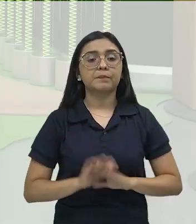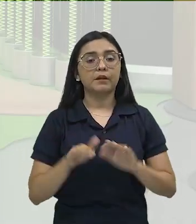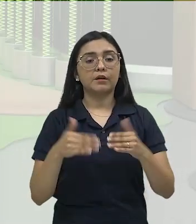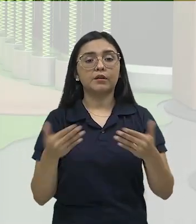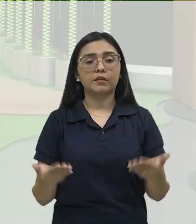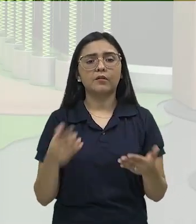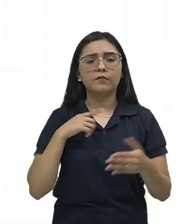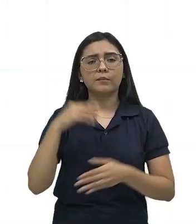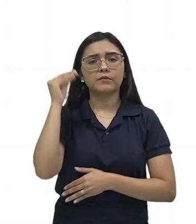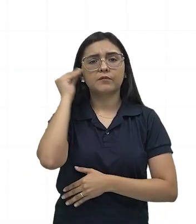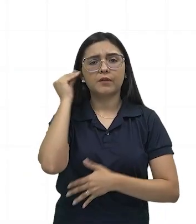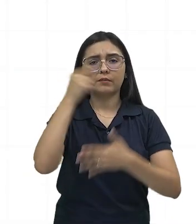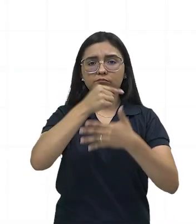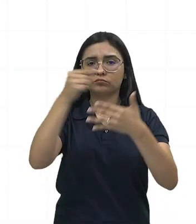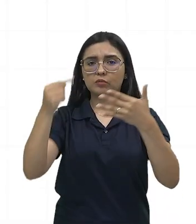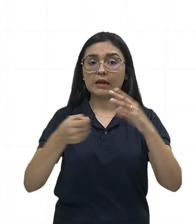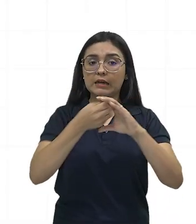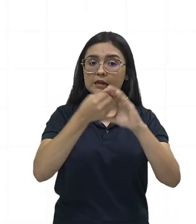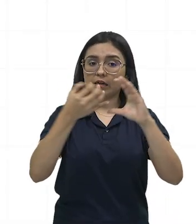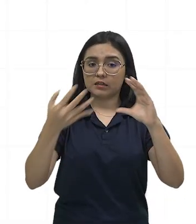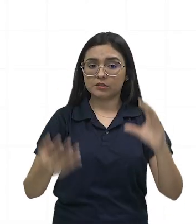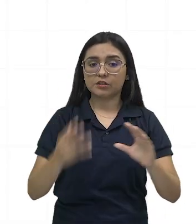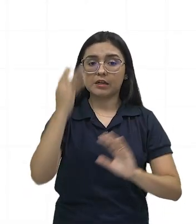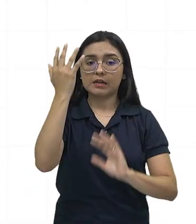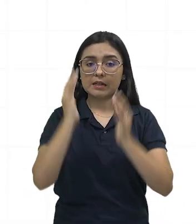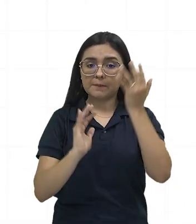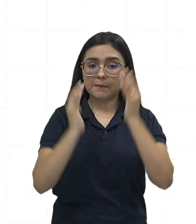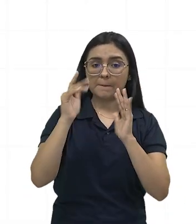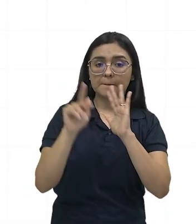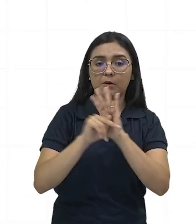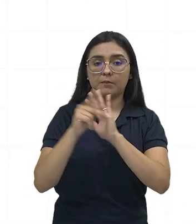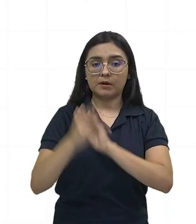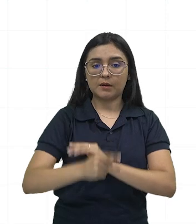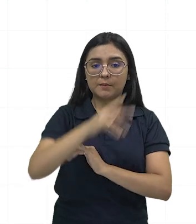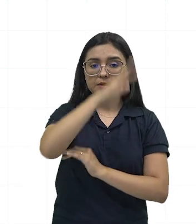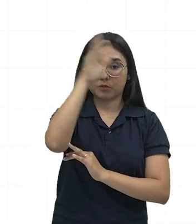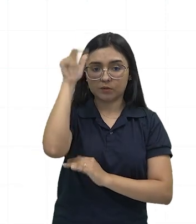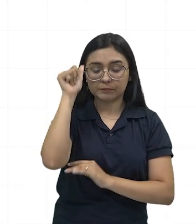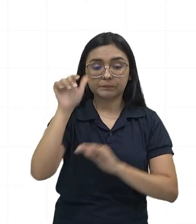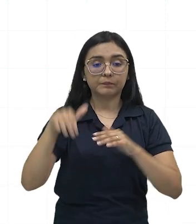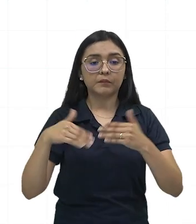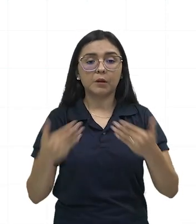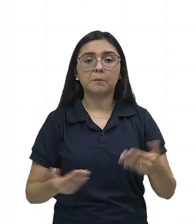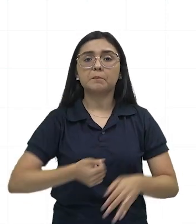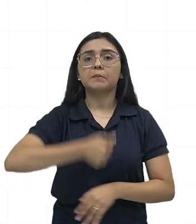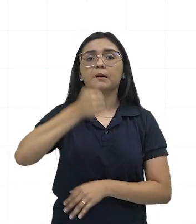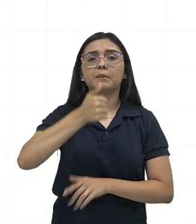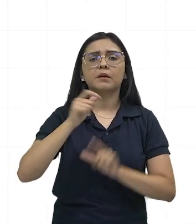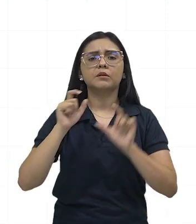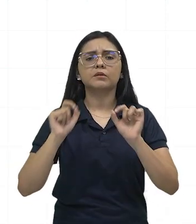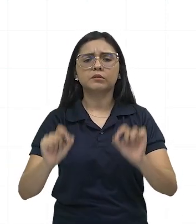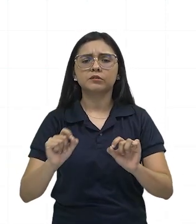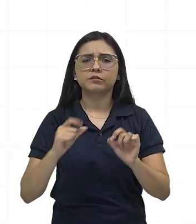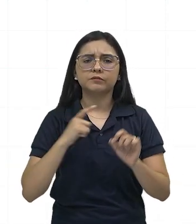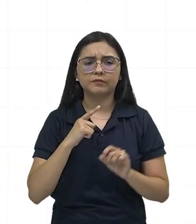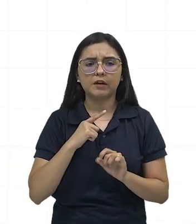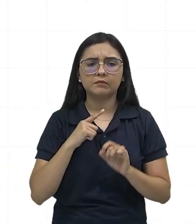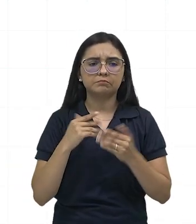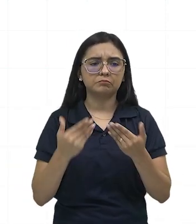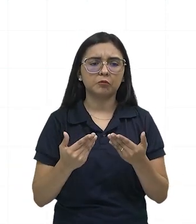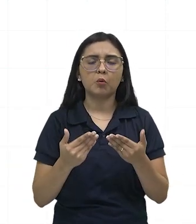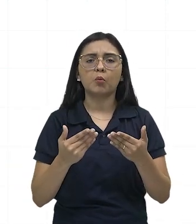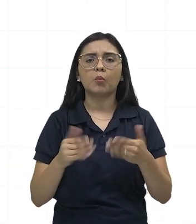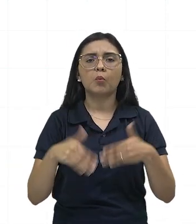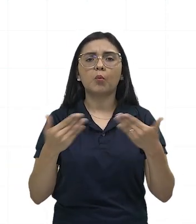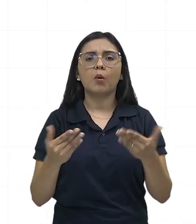aí para as características climáticas da região amazônica. Então, primeiramente, a gente vai definir o nosso clima,